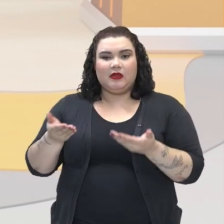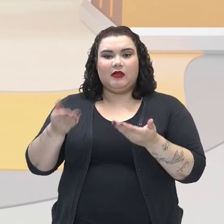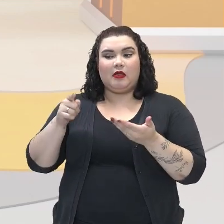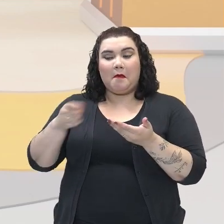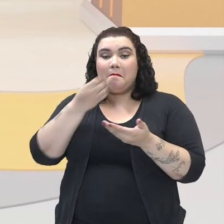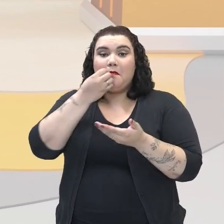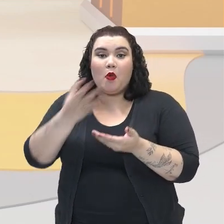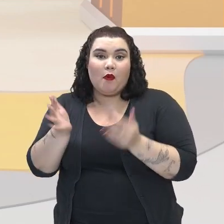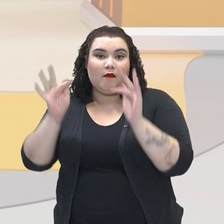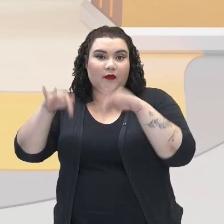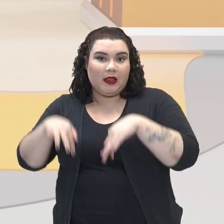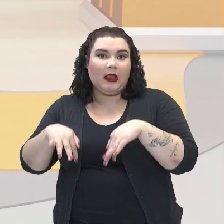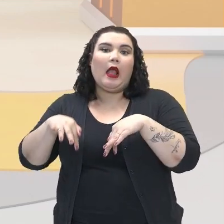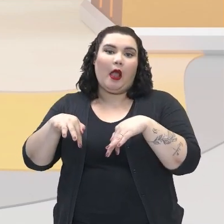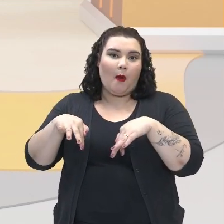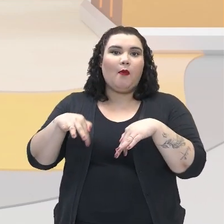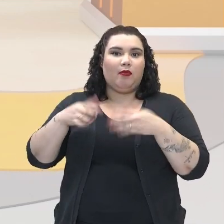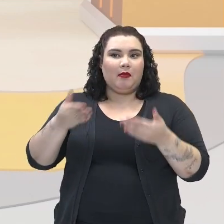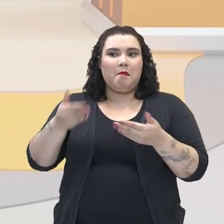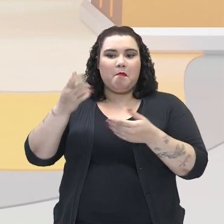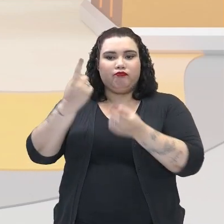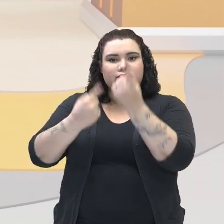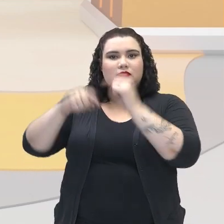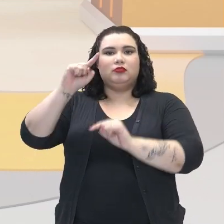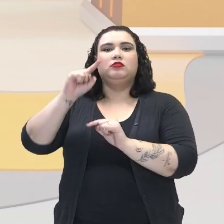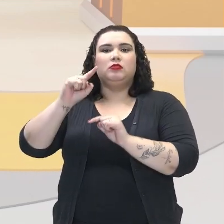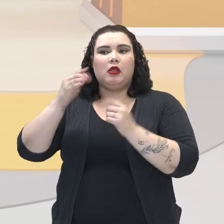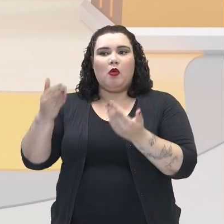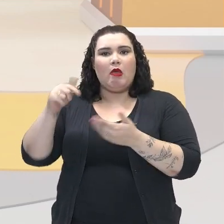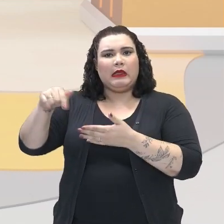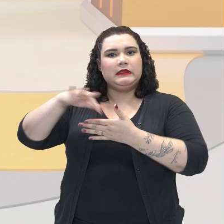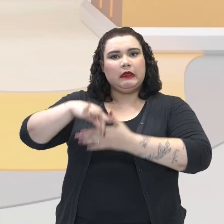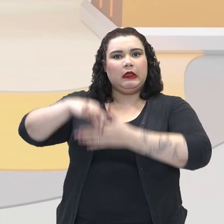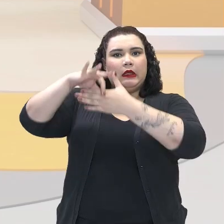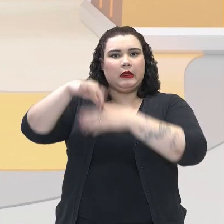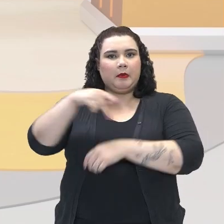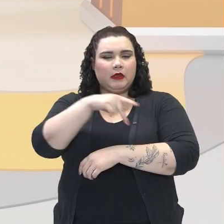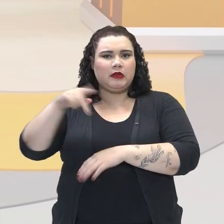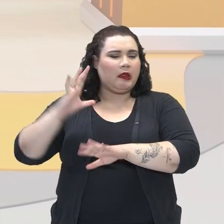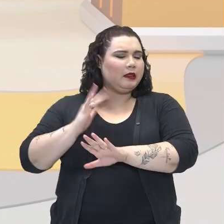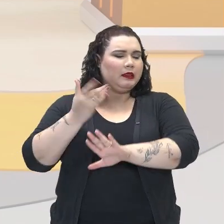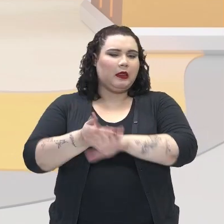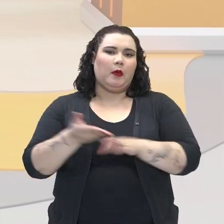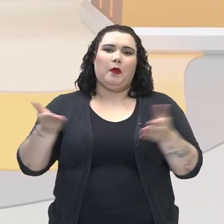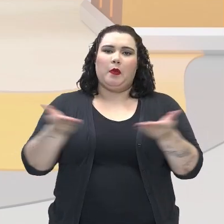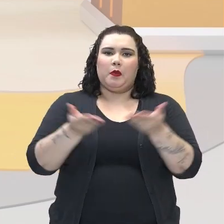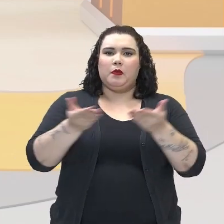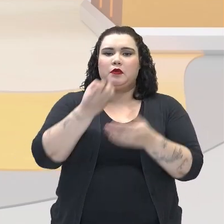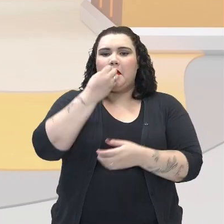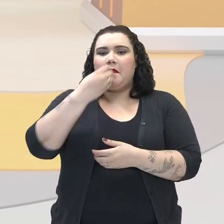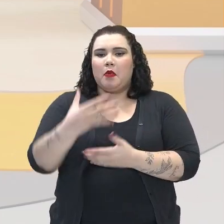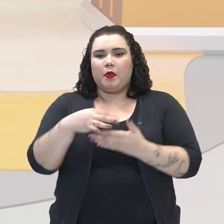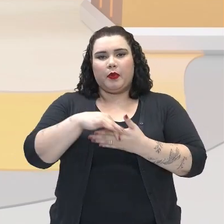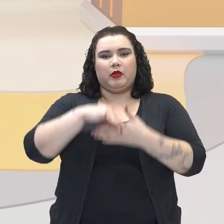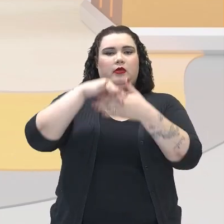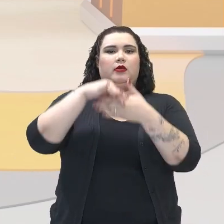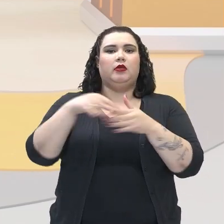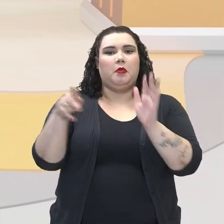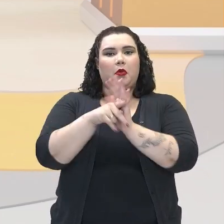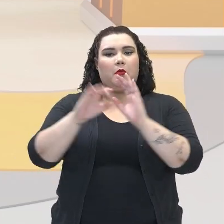feliz. O Nelson Mandela é até hoje, né, muito reverenciado e tal, como um grande líder lá pela África do Sul e para a comunidade